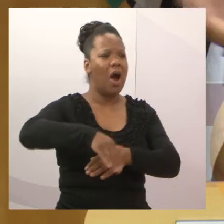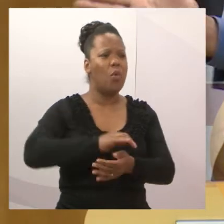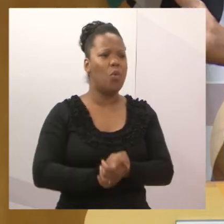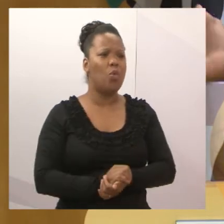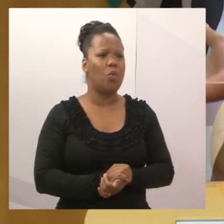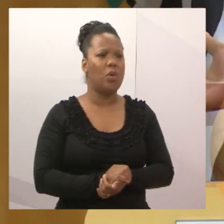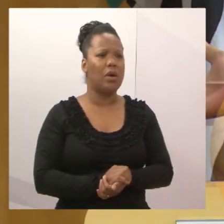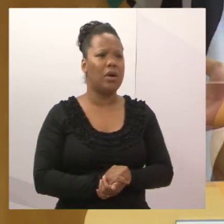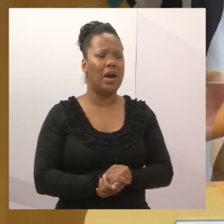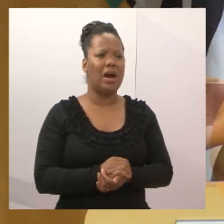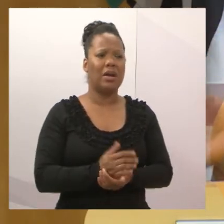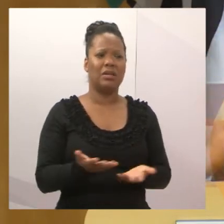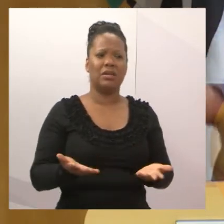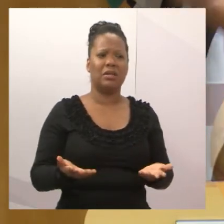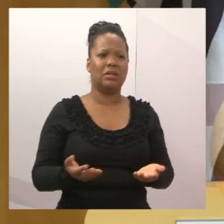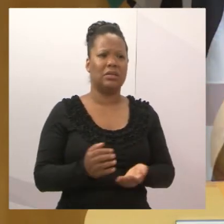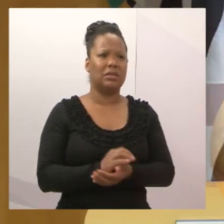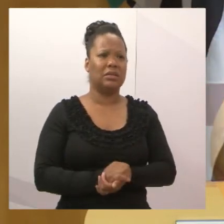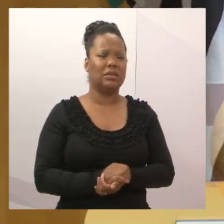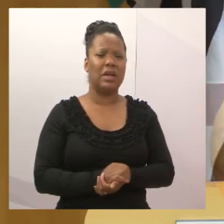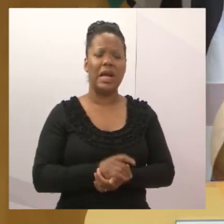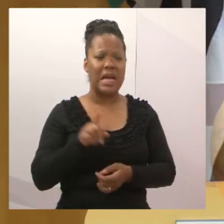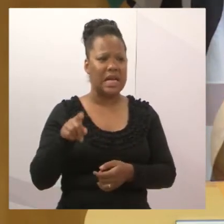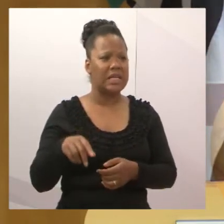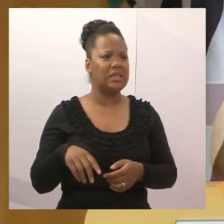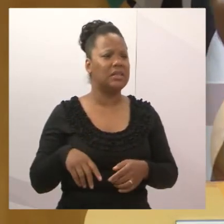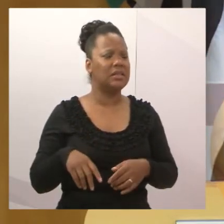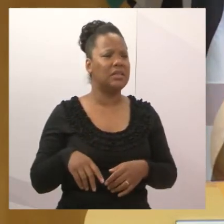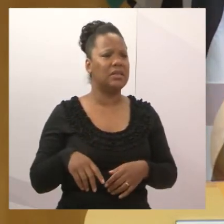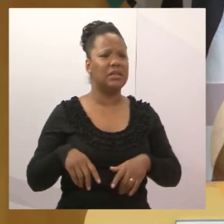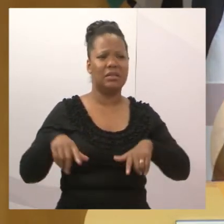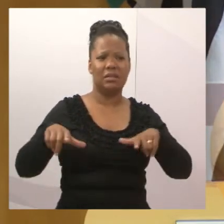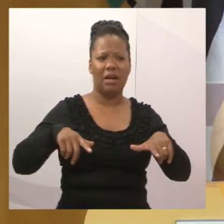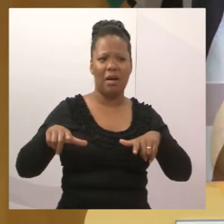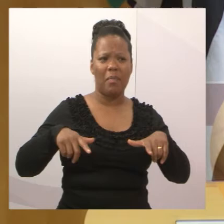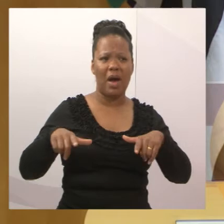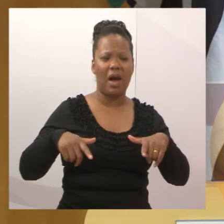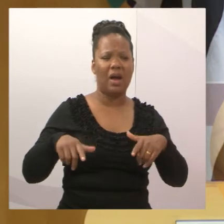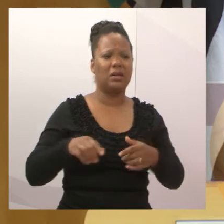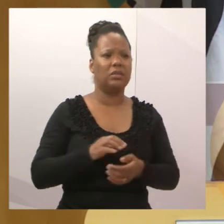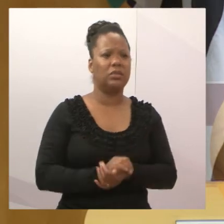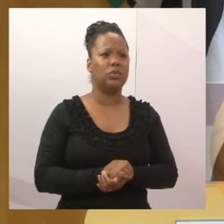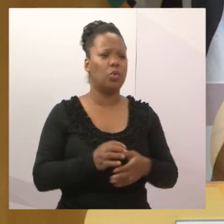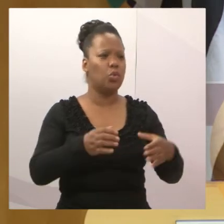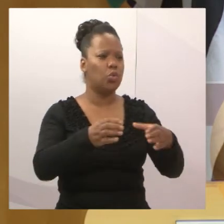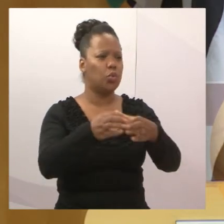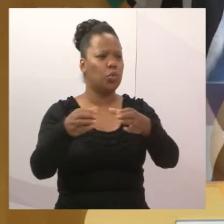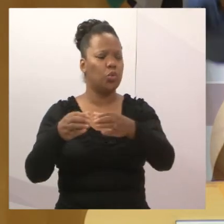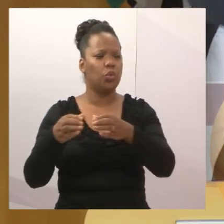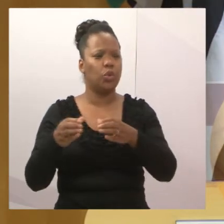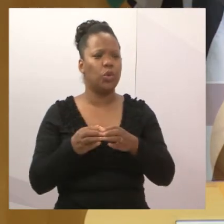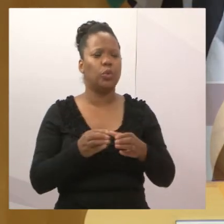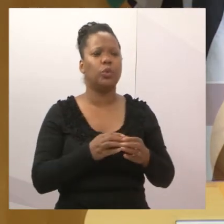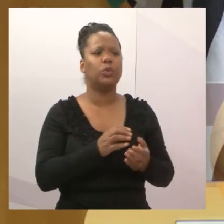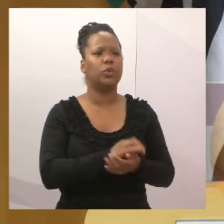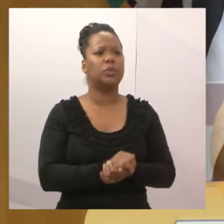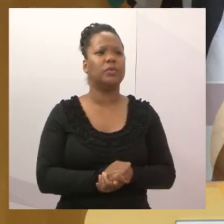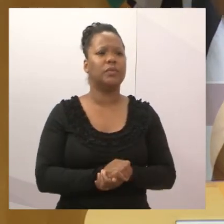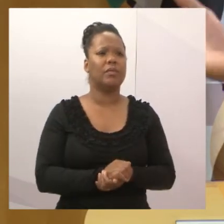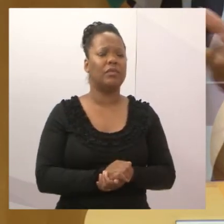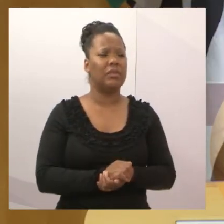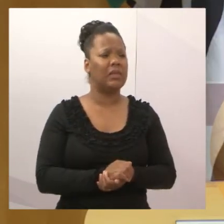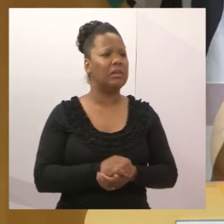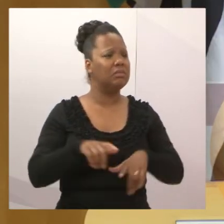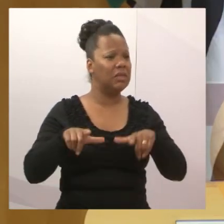descalço, porque não tem condições, gente. E esse trabalho que esse pessoal faz, é o Nildo do Garapés, seu Alcide do Campo Grande, aqui no Meia Lua,